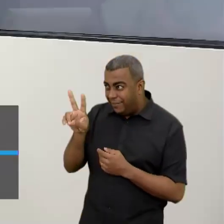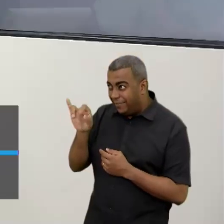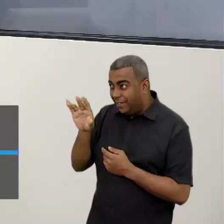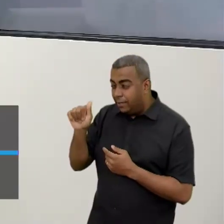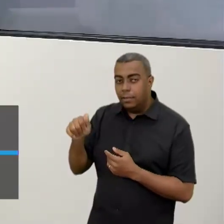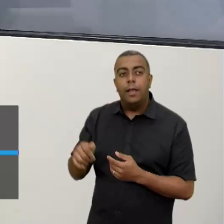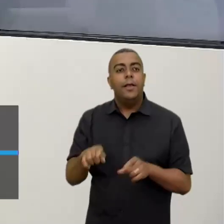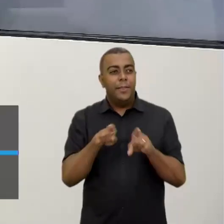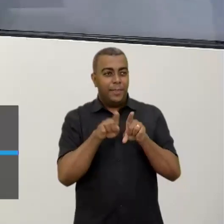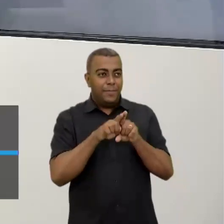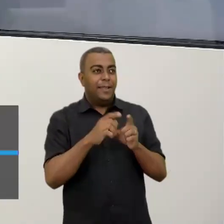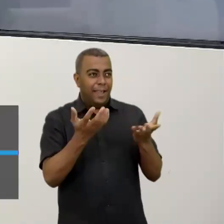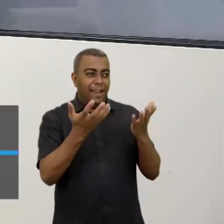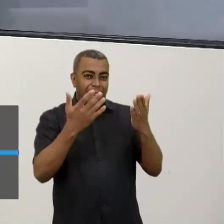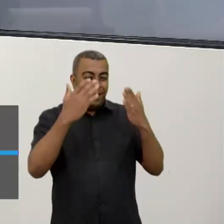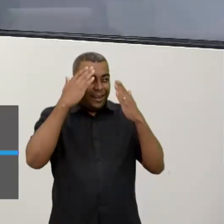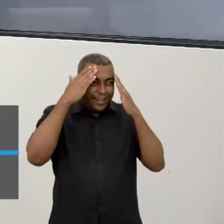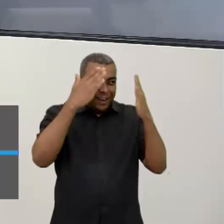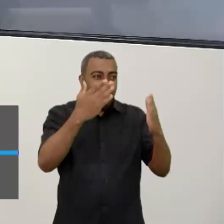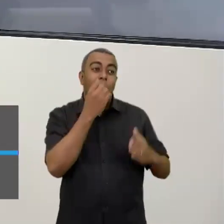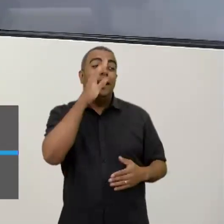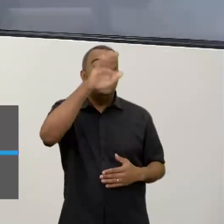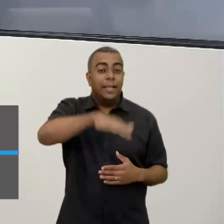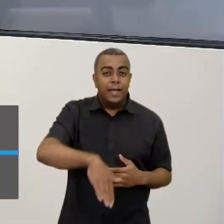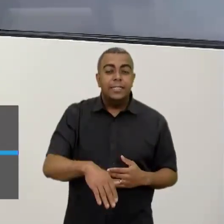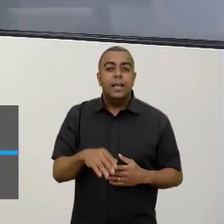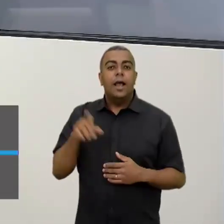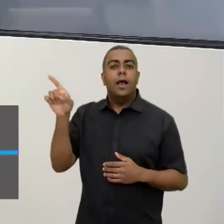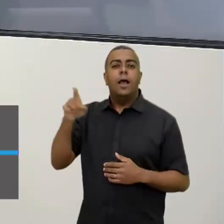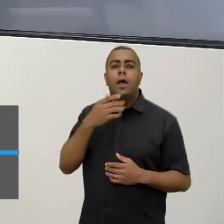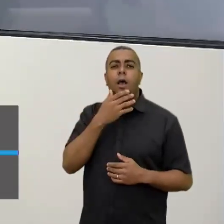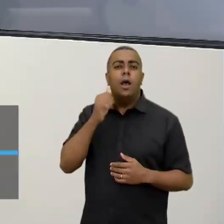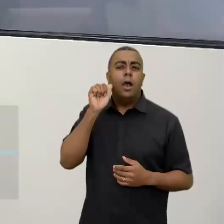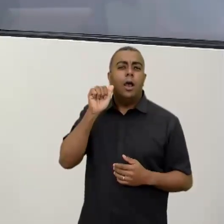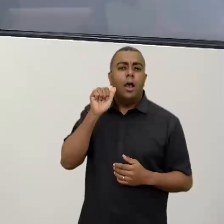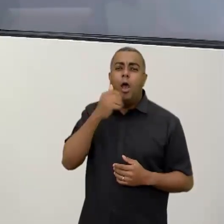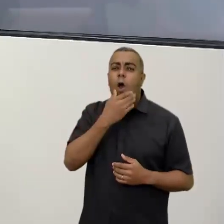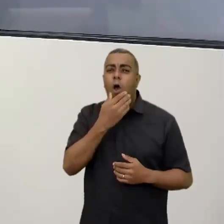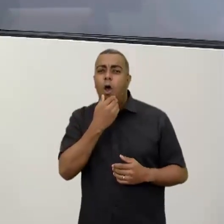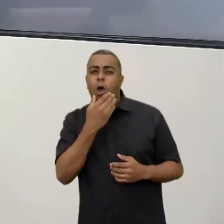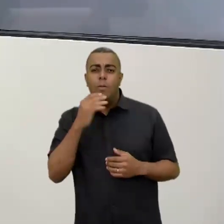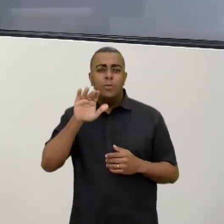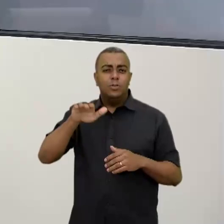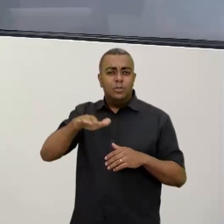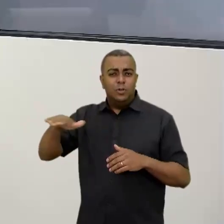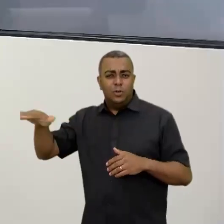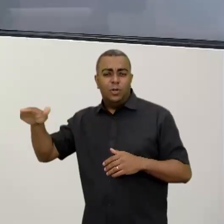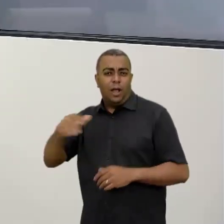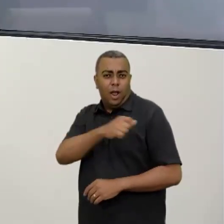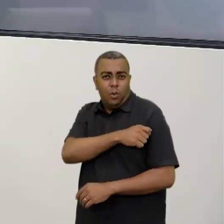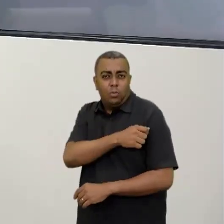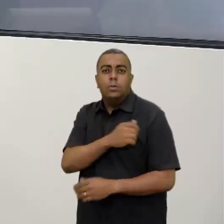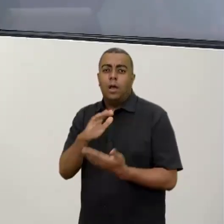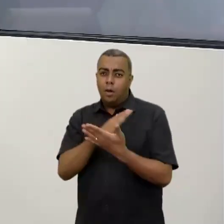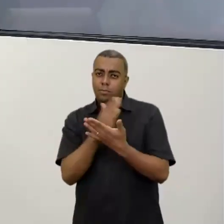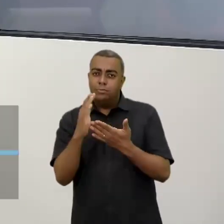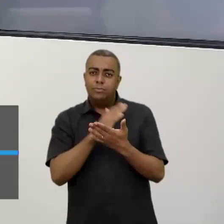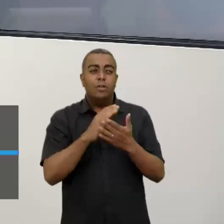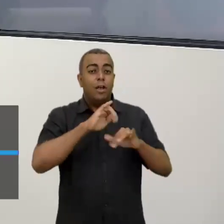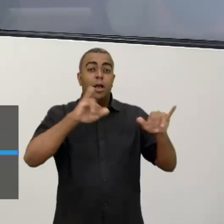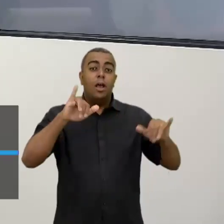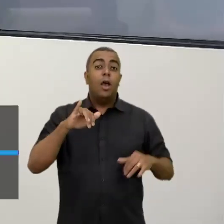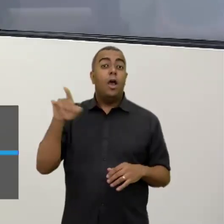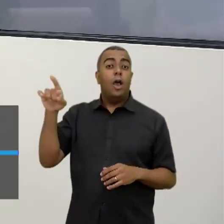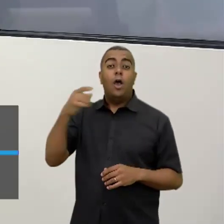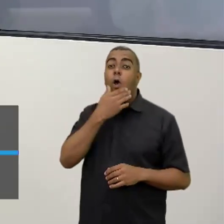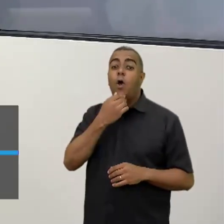quero dar boa tarde aqui para o Moisés, que já chegou aqui no Instagram. Eu tenho alguns alunos que acompanham a gente aqui, viu, Inês, pelo Instagram, mandando resposta. O Moisés